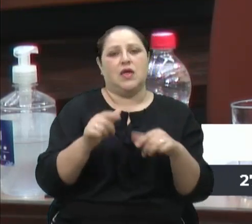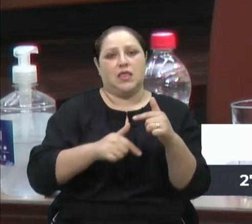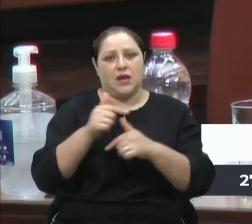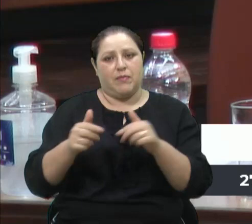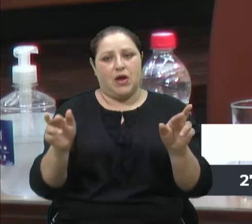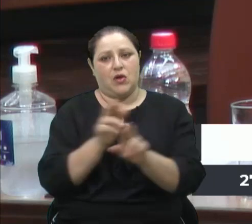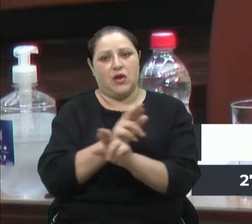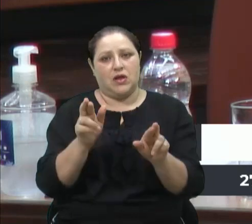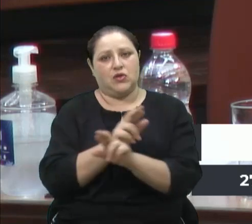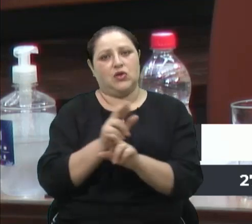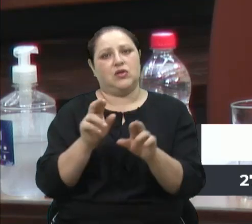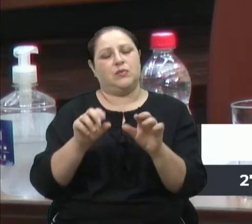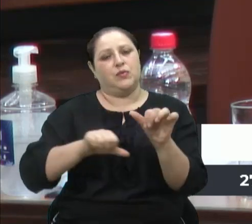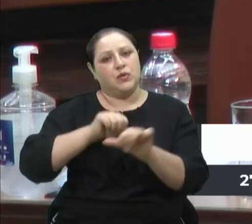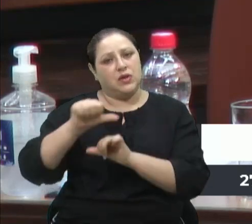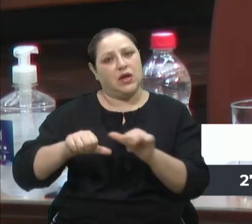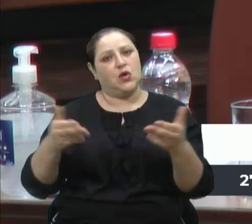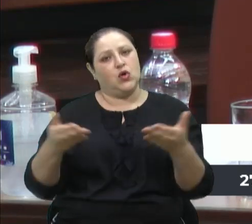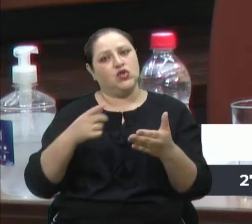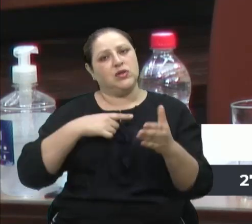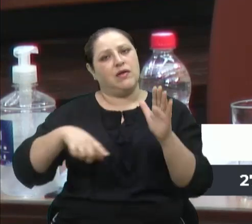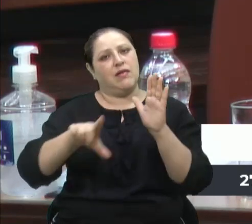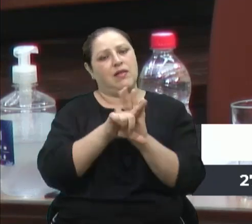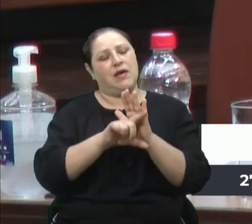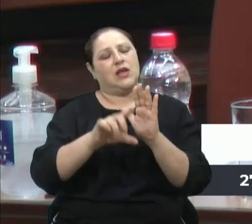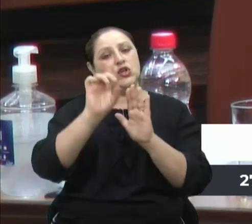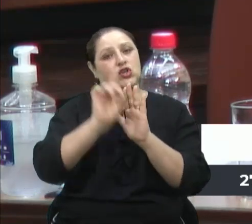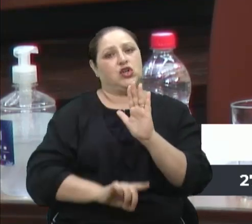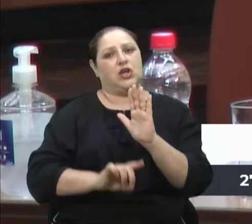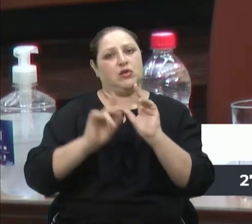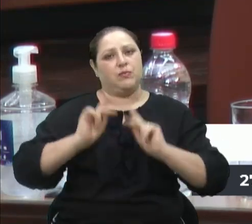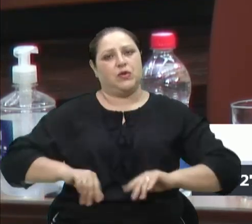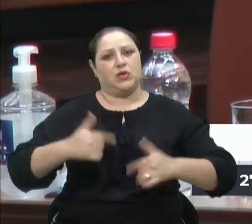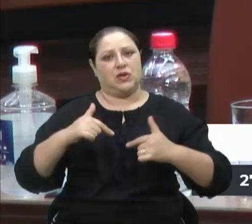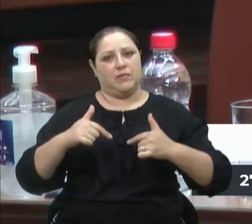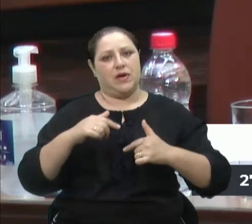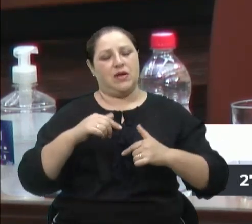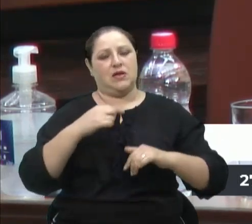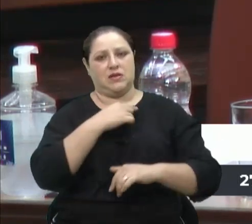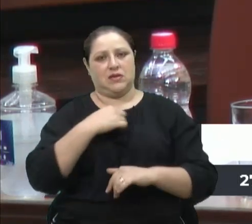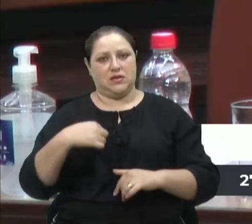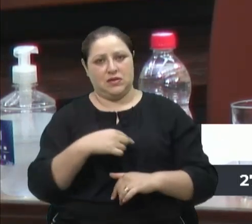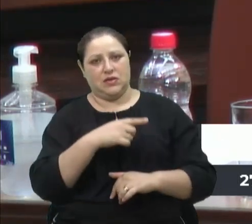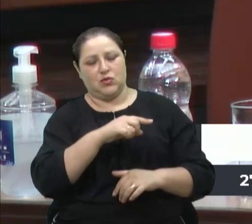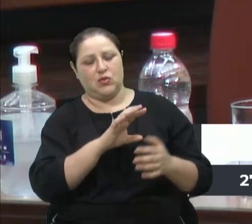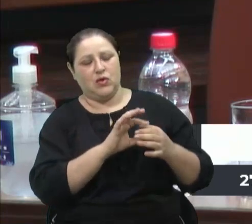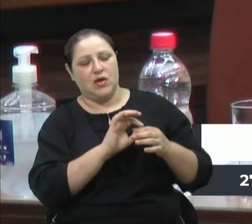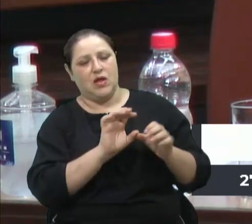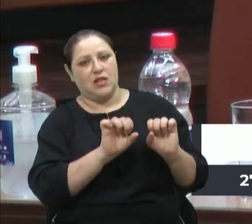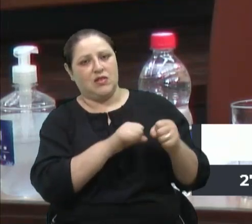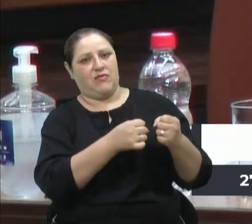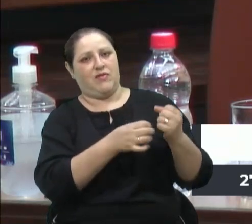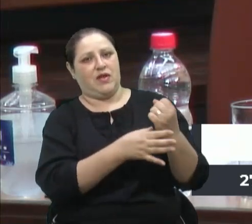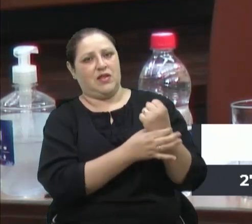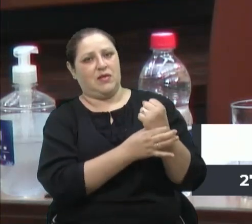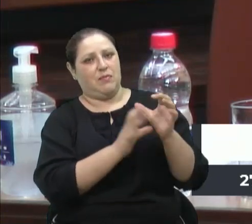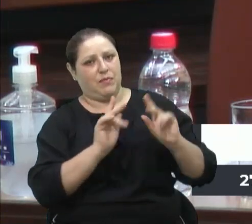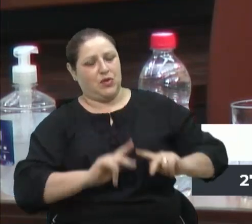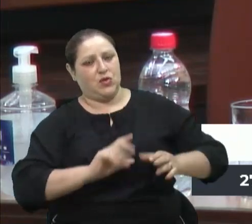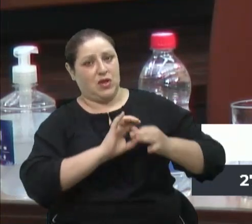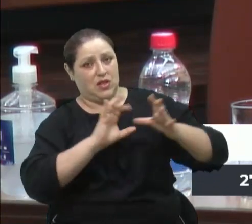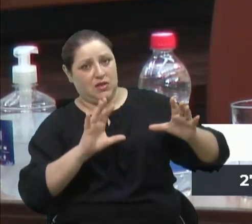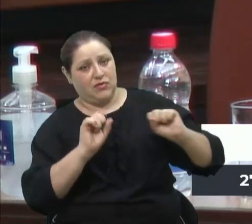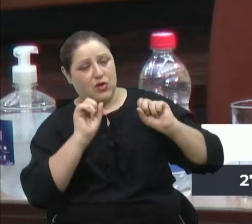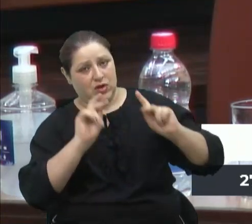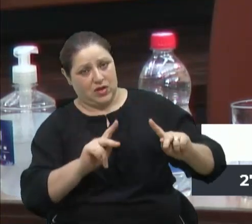mudaram. Hoje tem direitos trabalhistas, vereador Zanquim. O senhor que defende a liberdade, o senhor que defende os livres, realmente.